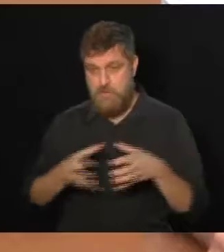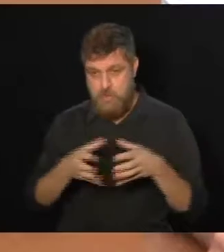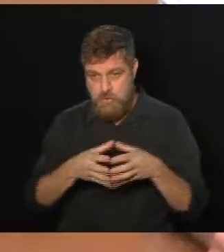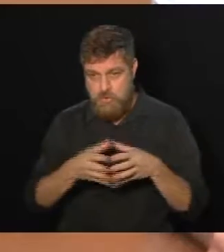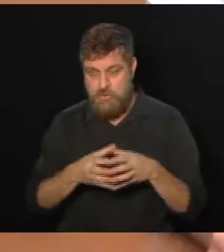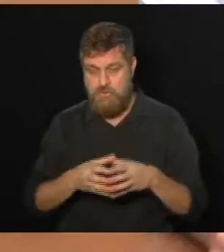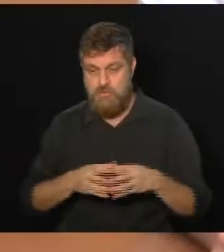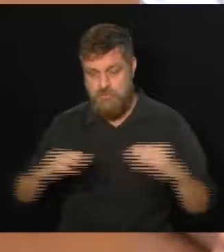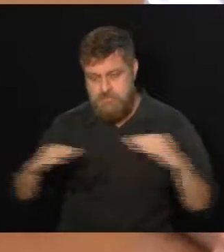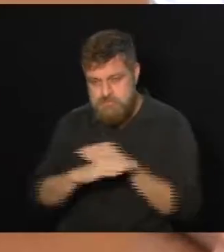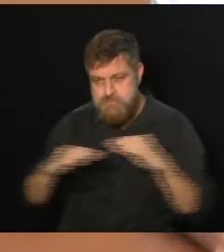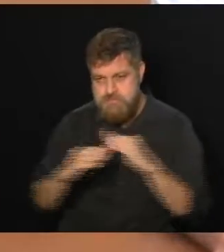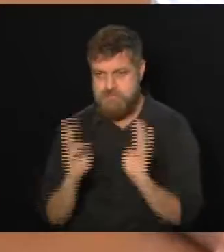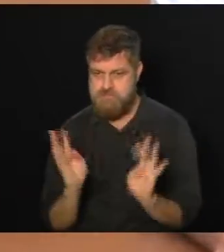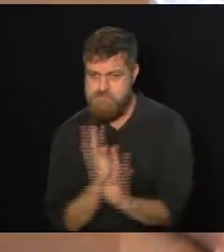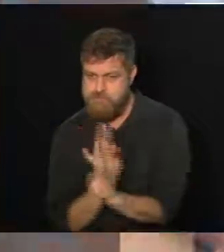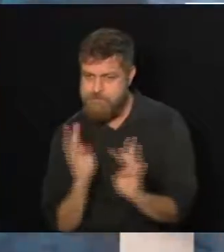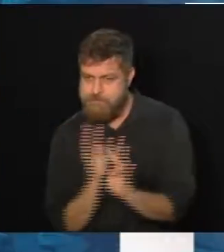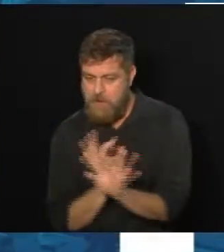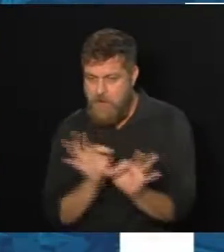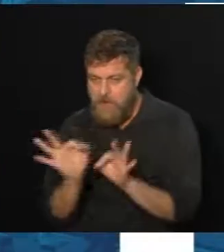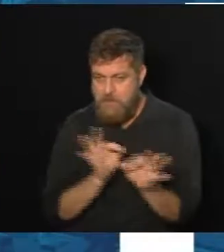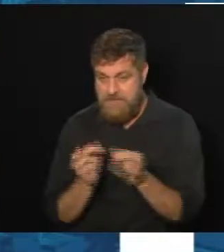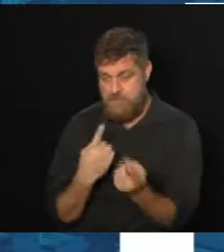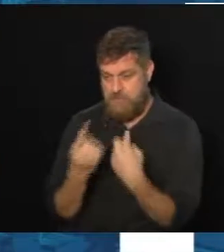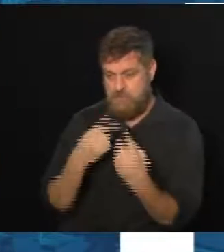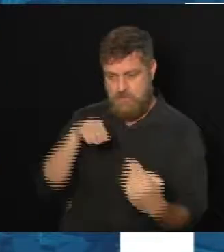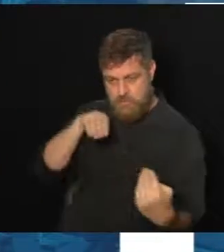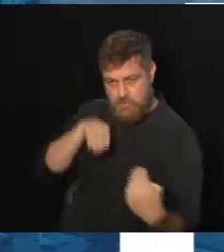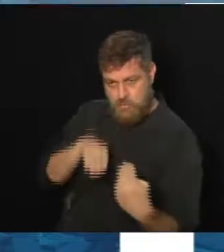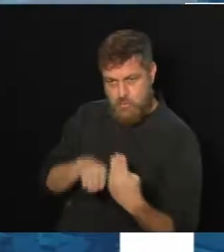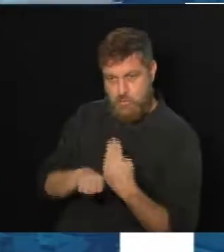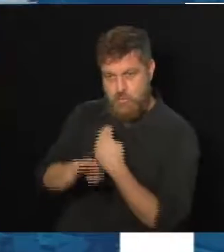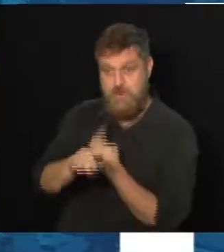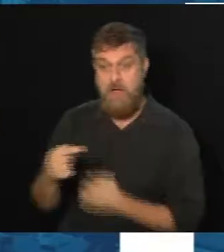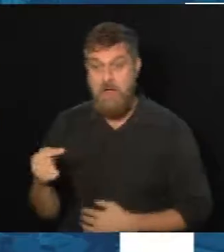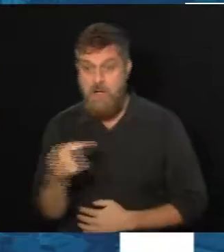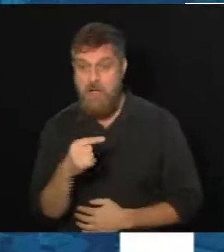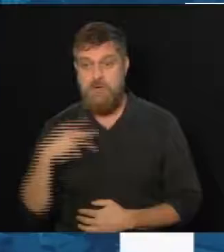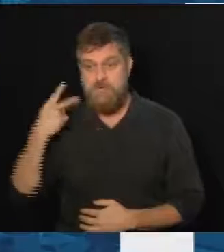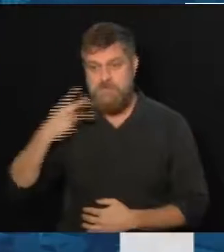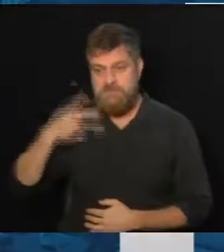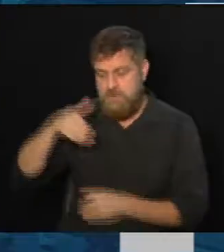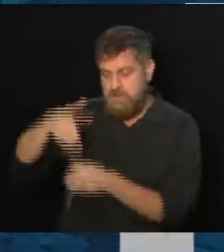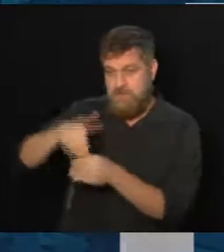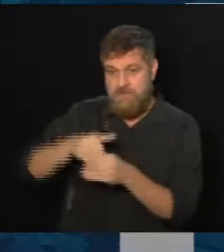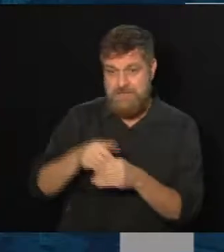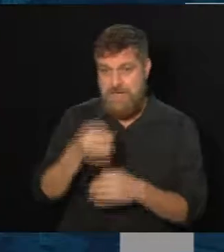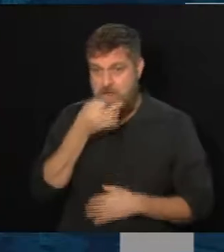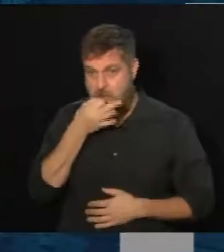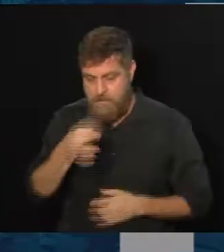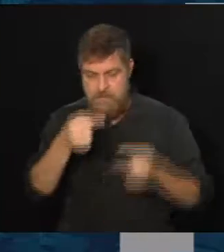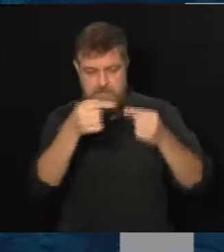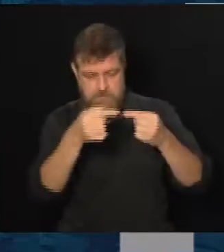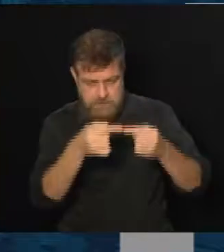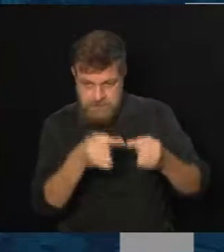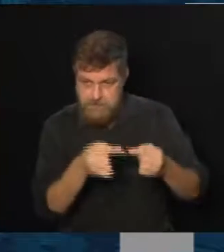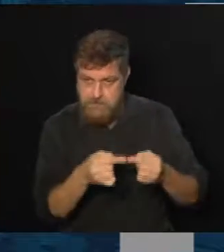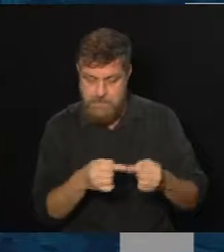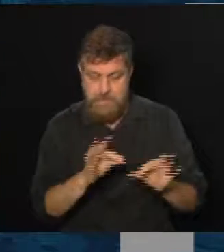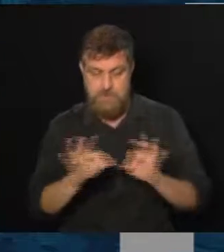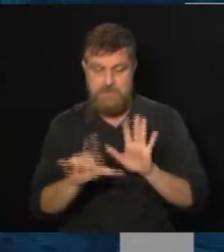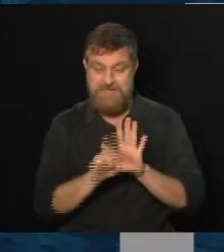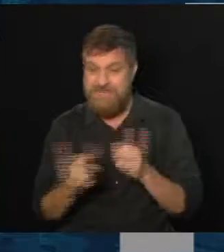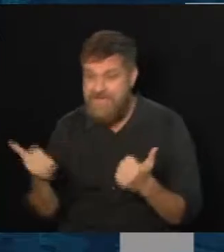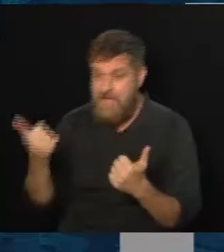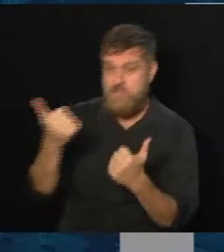de Mobilidade Urbana e Planejamento Viário. Na ocasião, os parlamentares aprovaram o parecer favorável ao